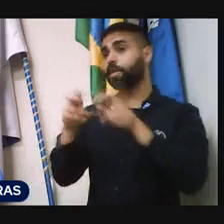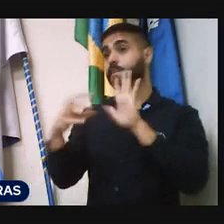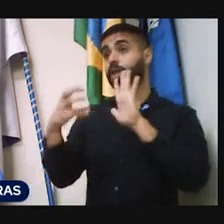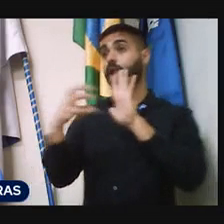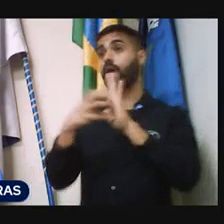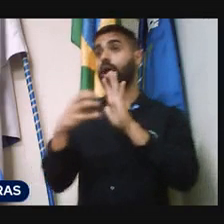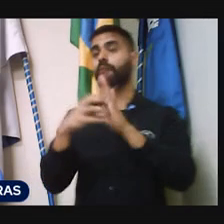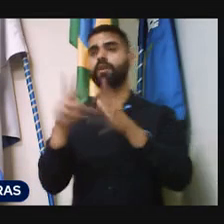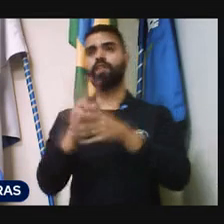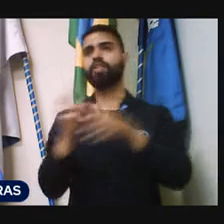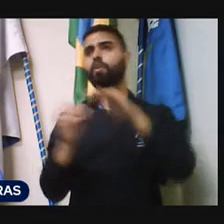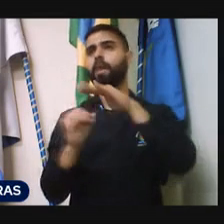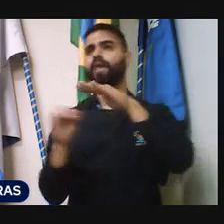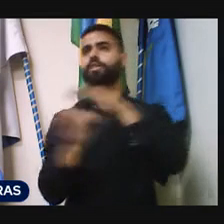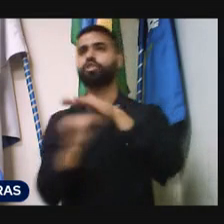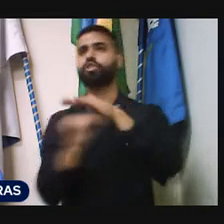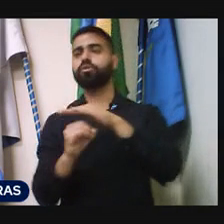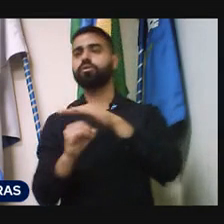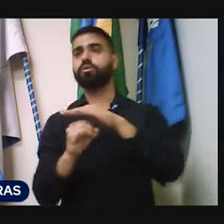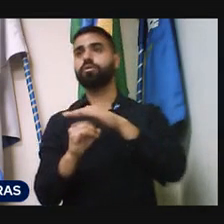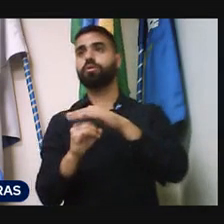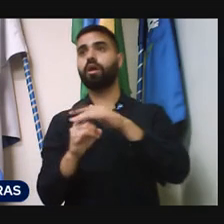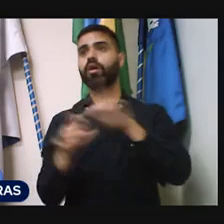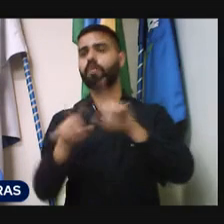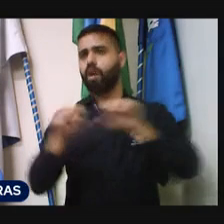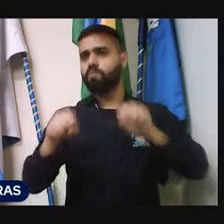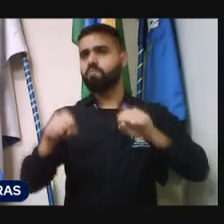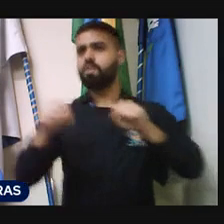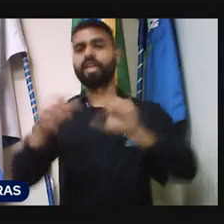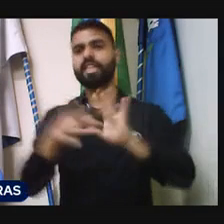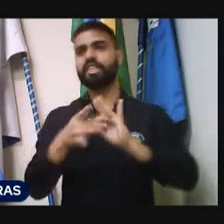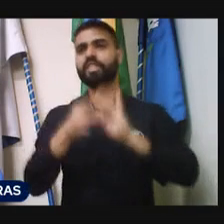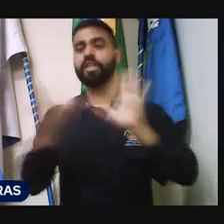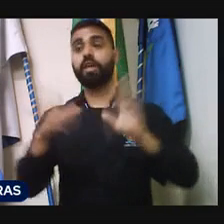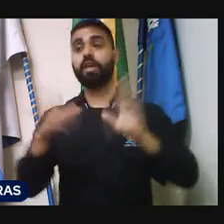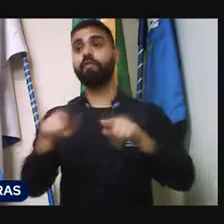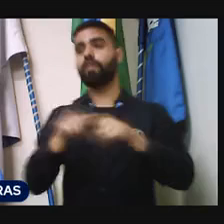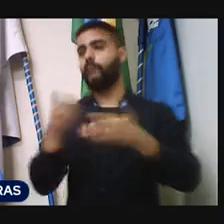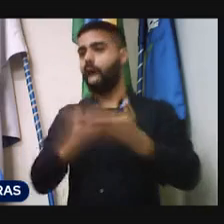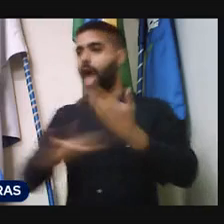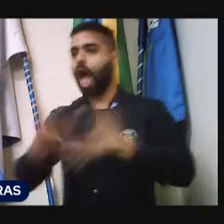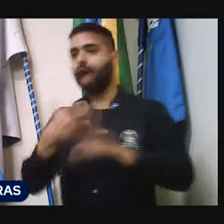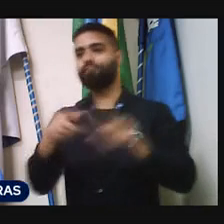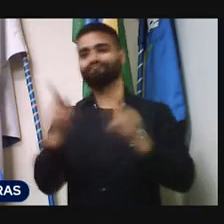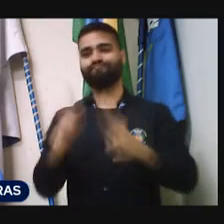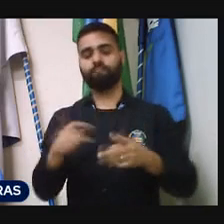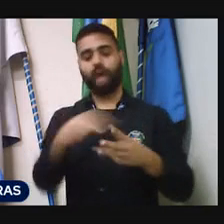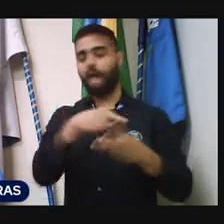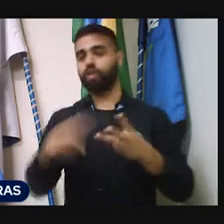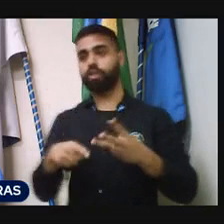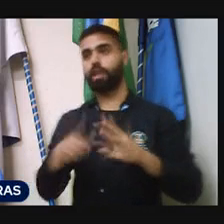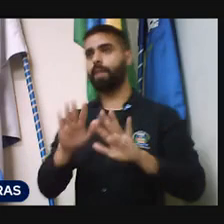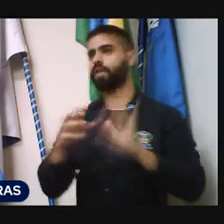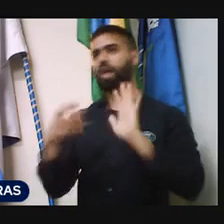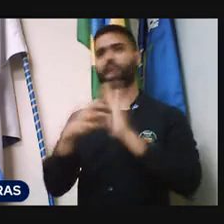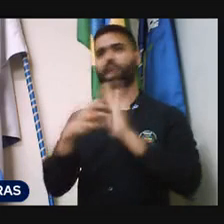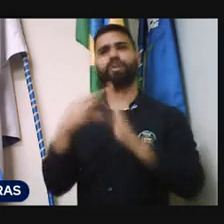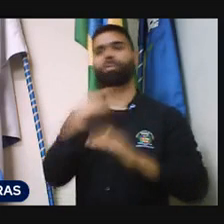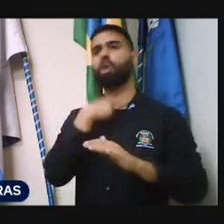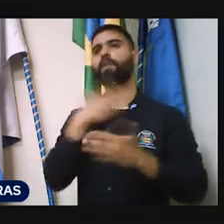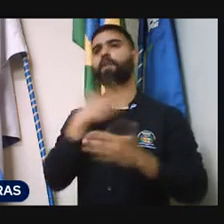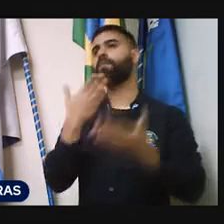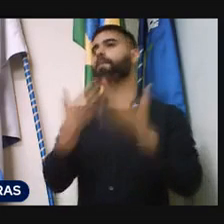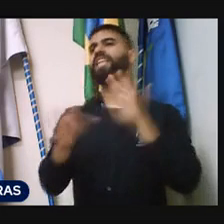Municipal de balança é uma instituição de um poder independente harmônica entre si mas a câmara não pode perder a sua identidade